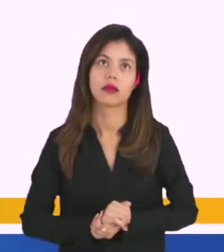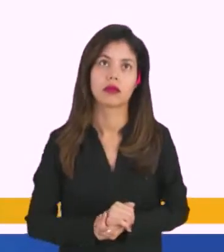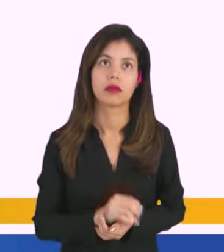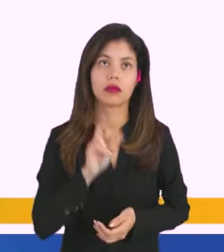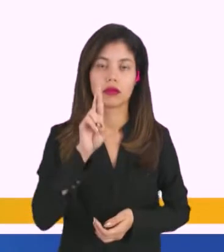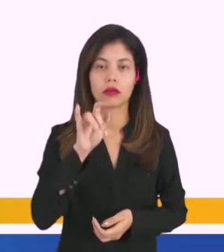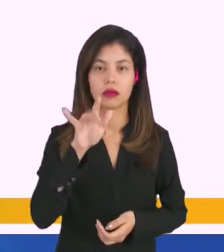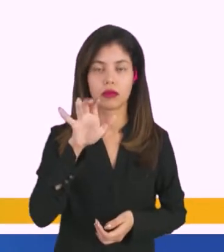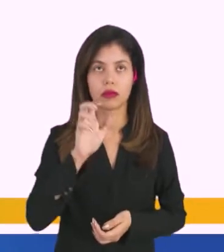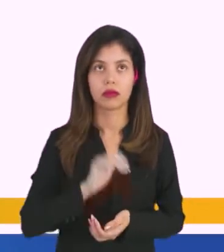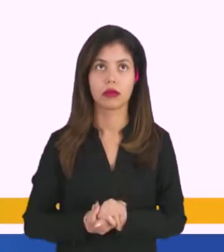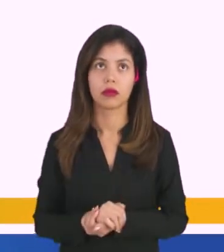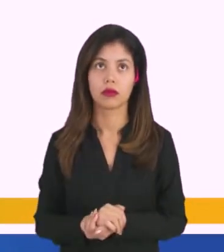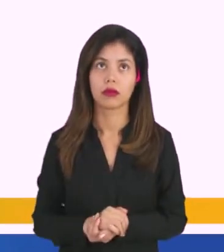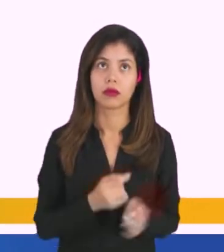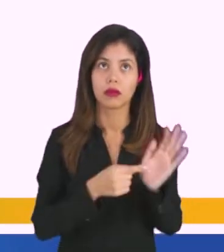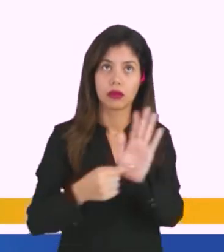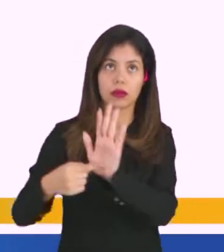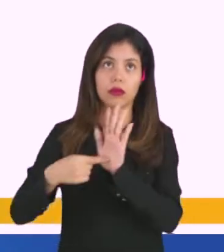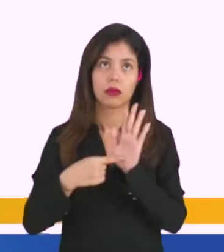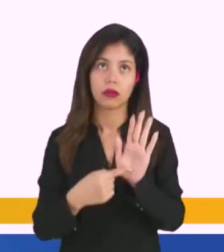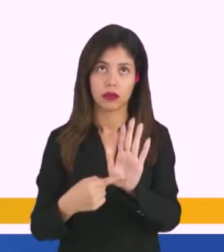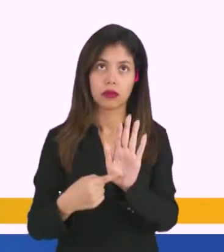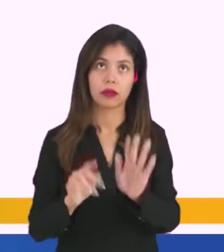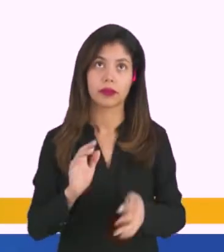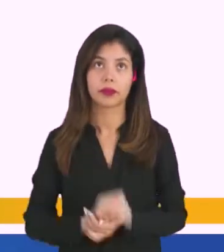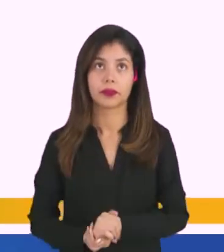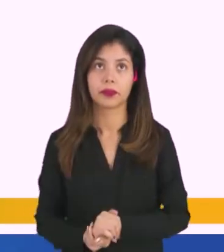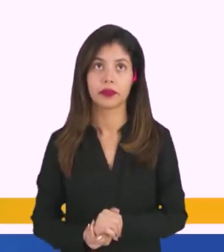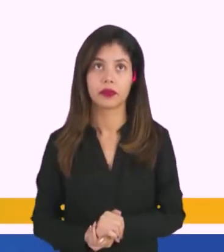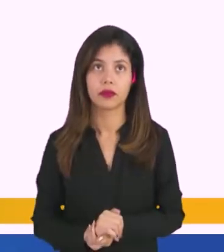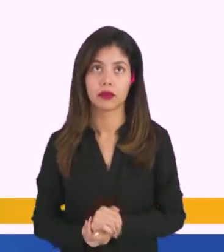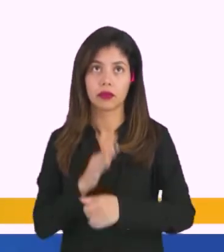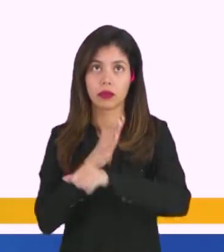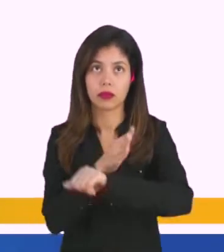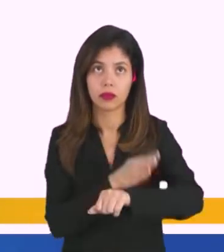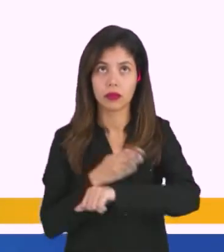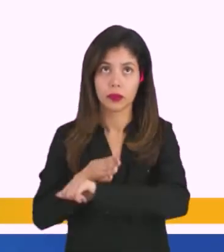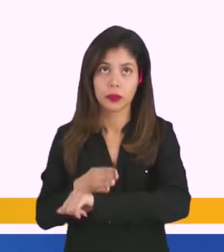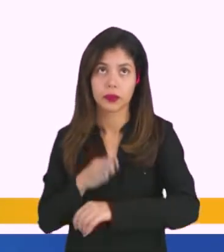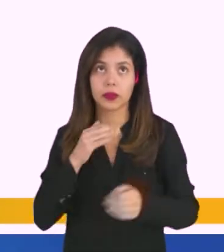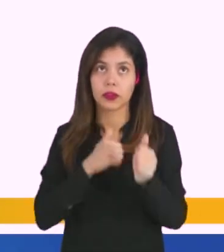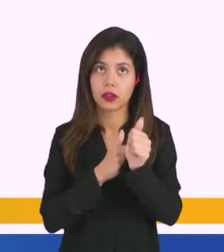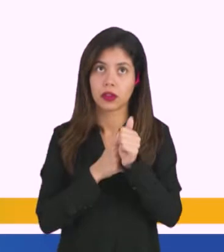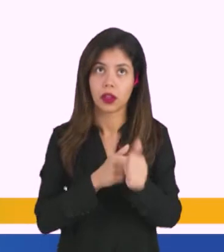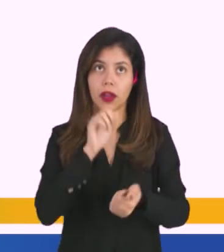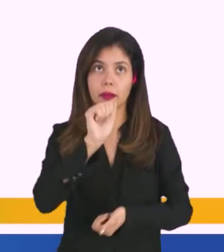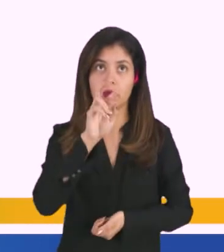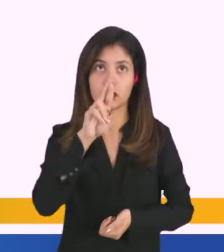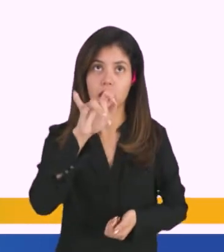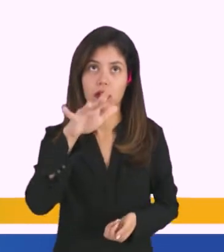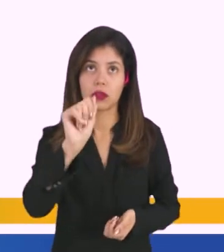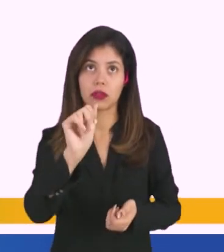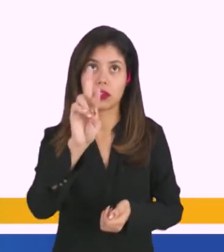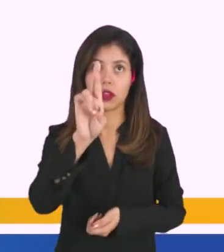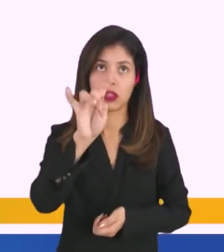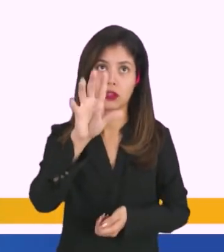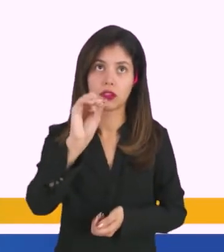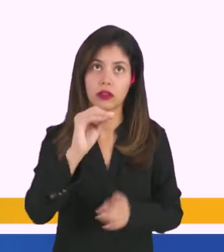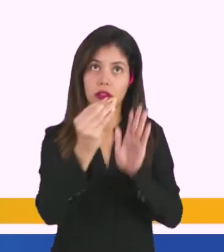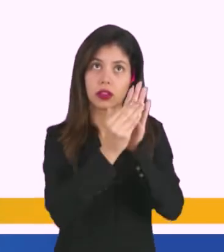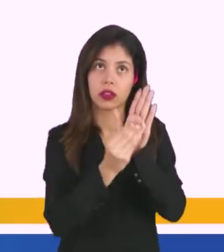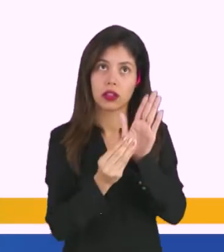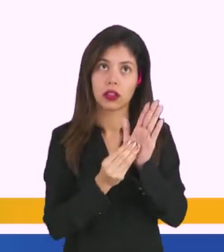relativa. Então, para a representação, né, dessa frequência absoluta e relativa desses dados, é conveniente que a